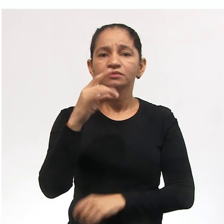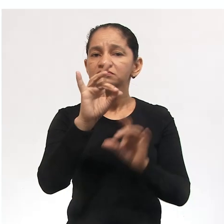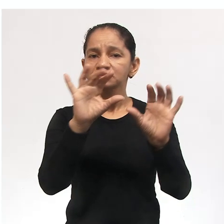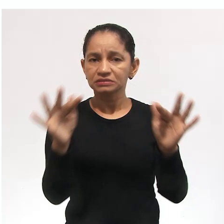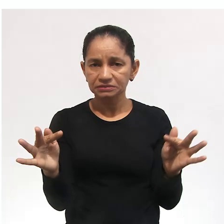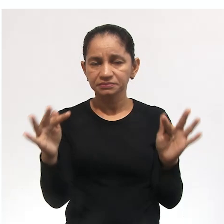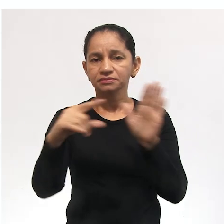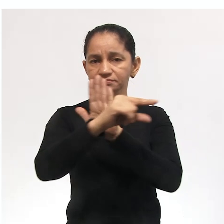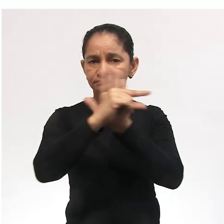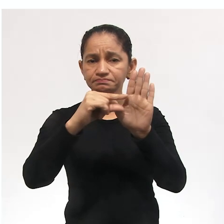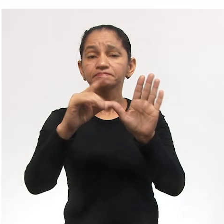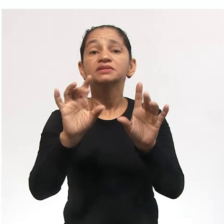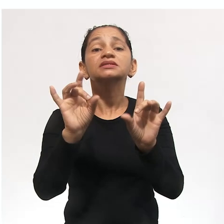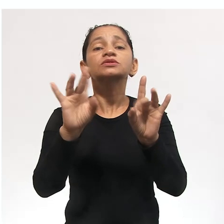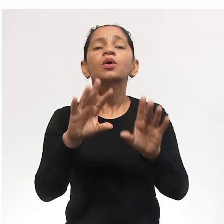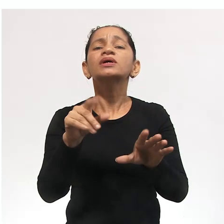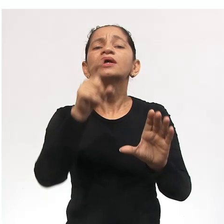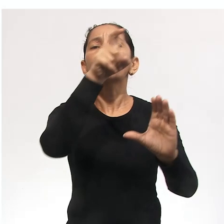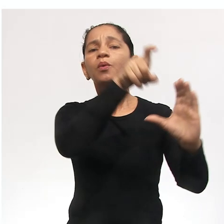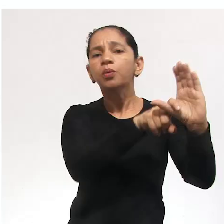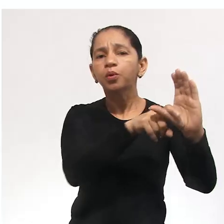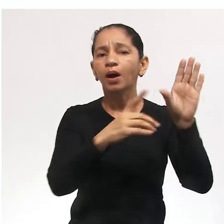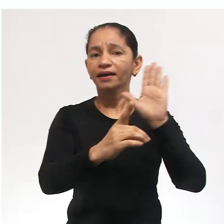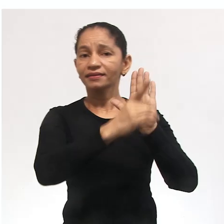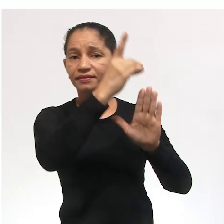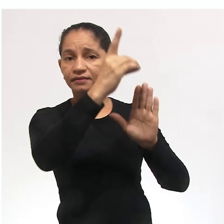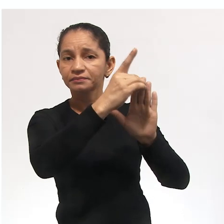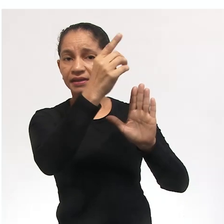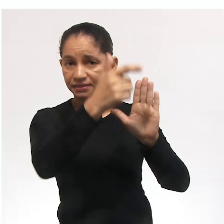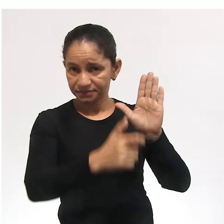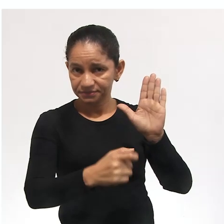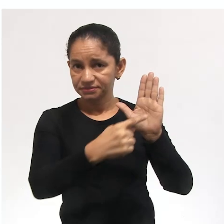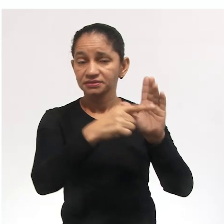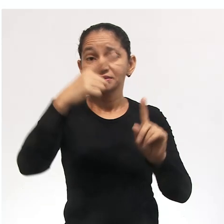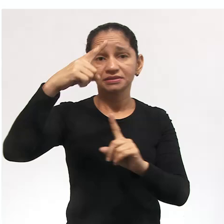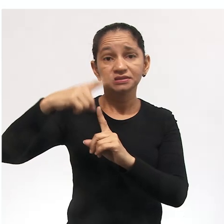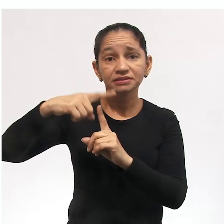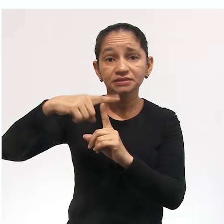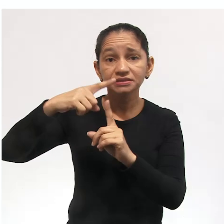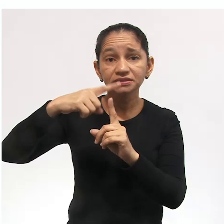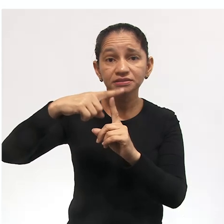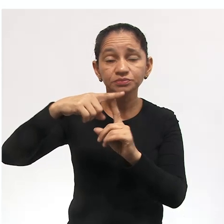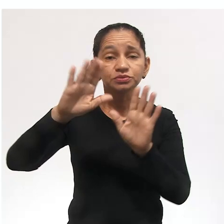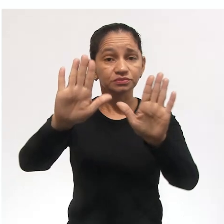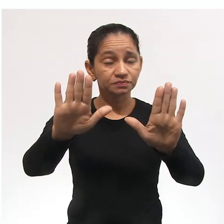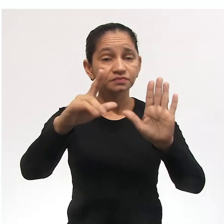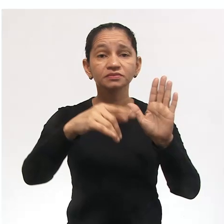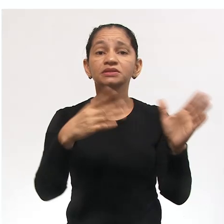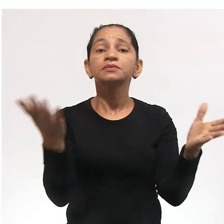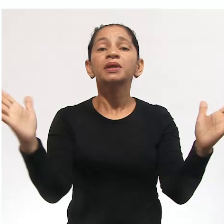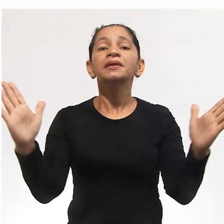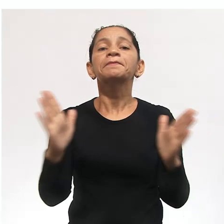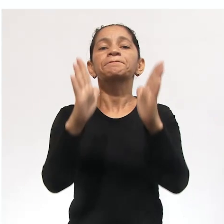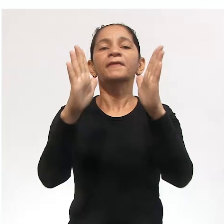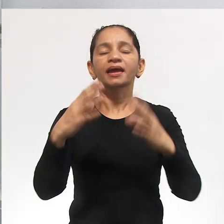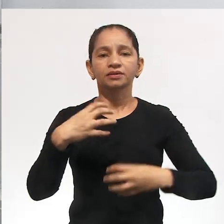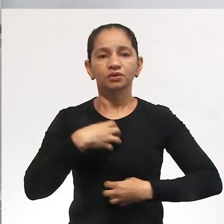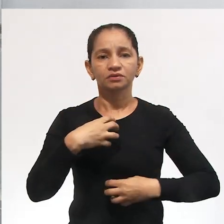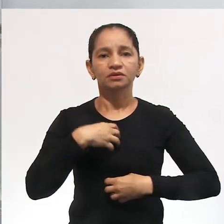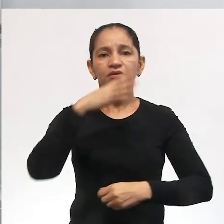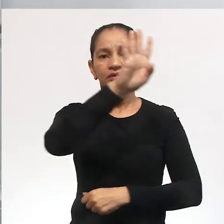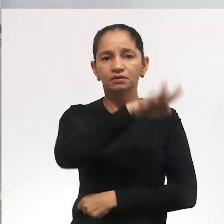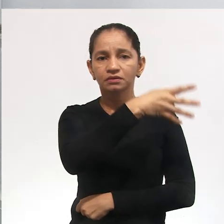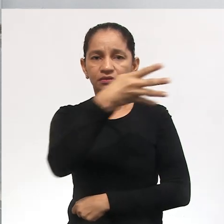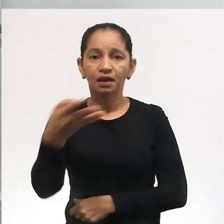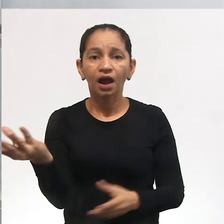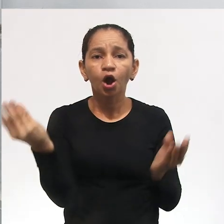esse gasto, essa despesa que a empresa teve, ela não vai ter que desembolsar nesse momento. Mais